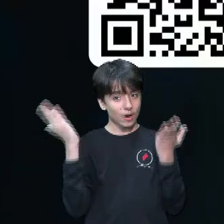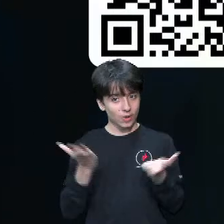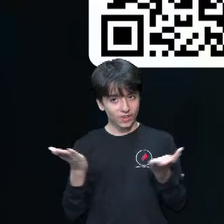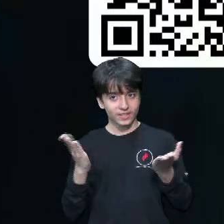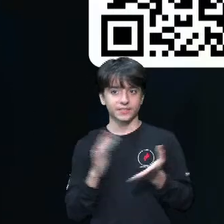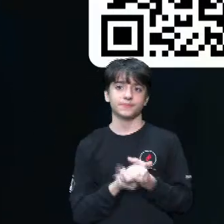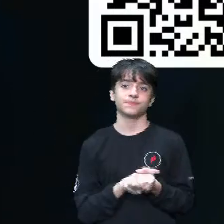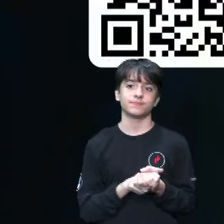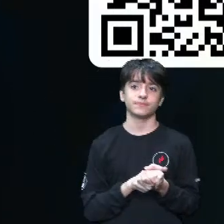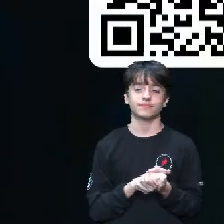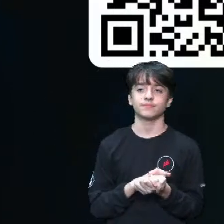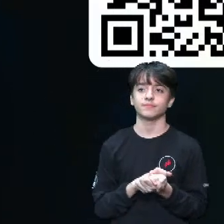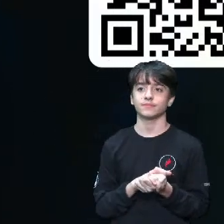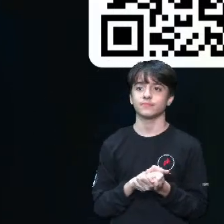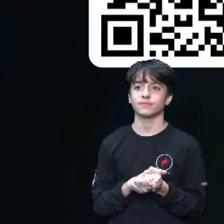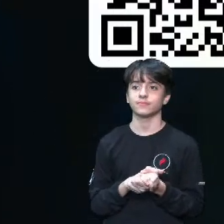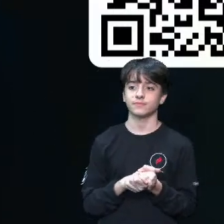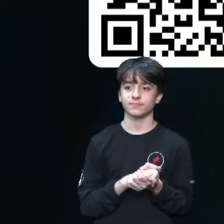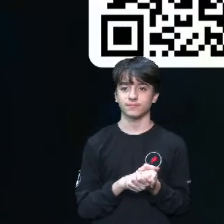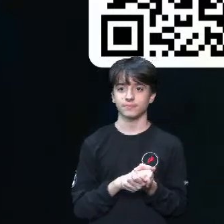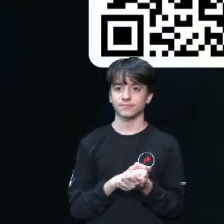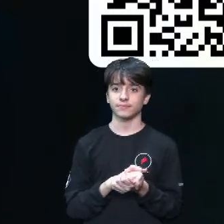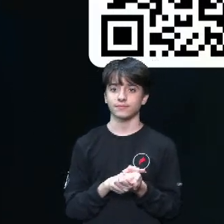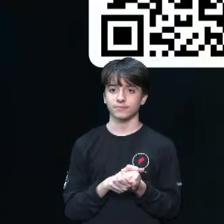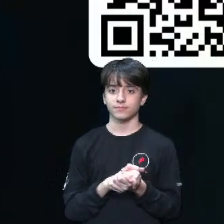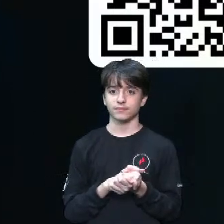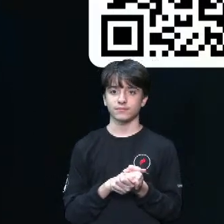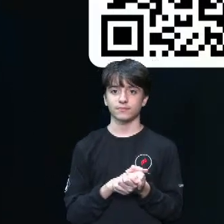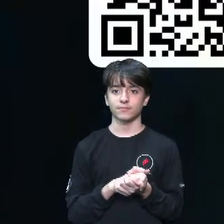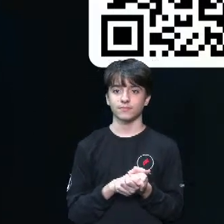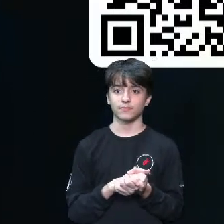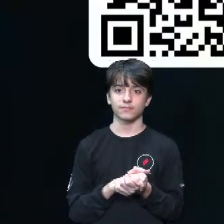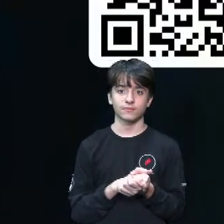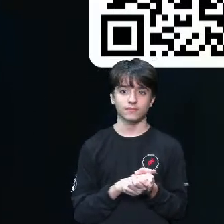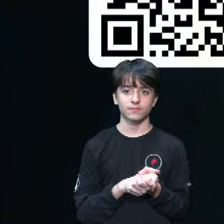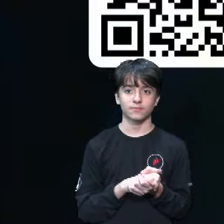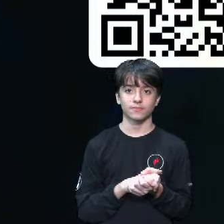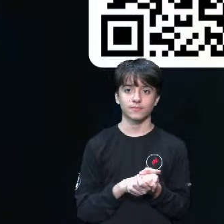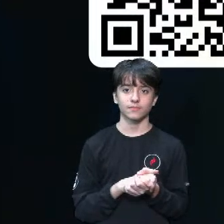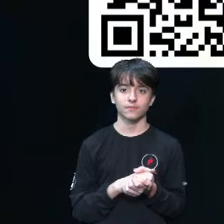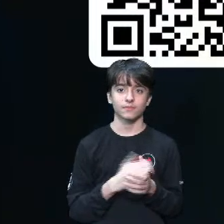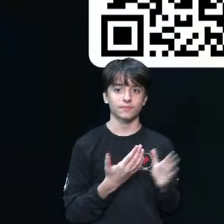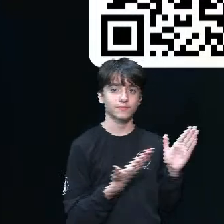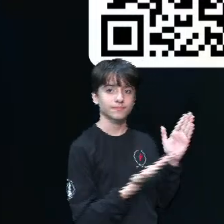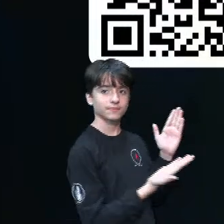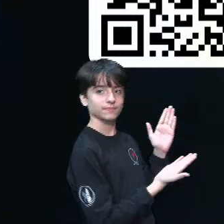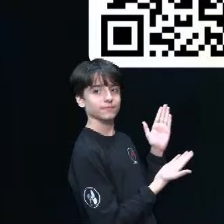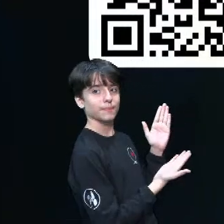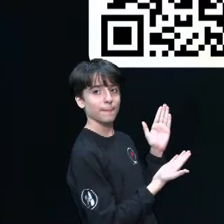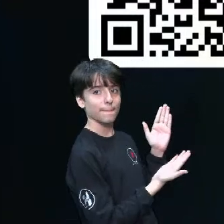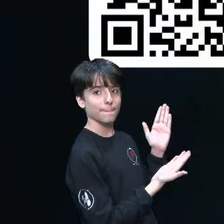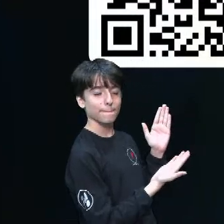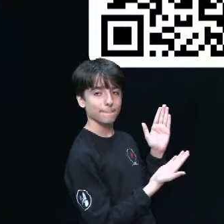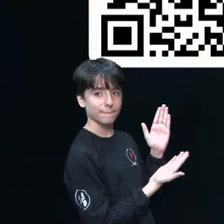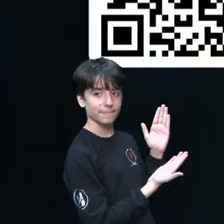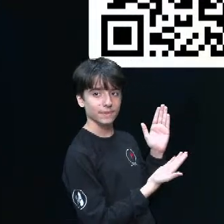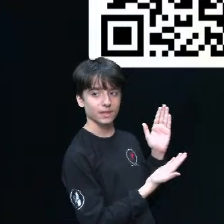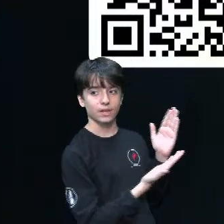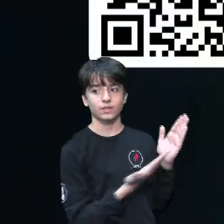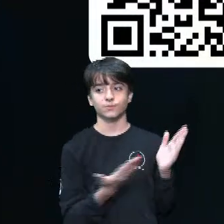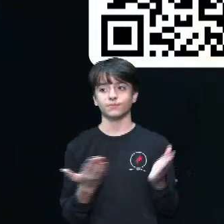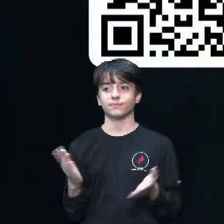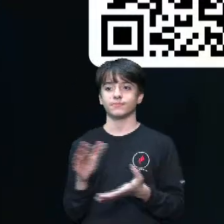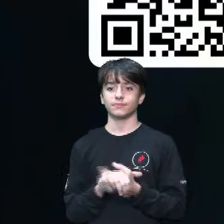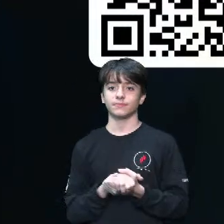esse convite, ó, você pode apontar o QR Code aí, pegar o convite, mandar aí pelo zap, mandar da maneira que você